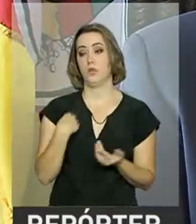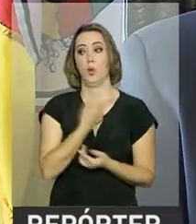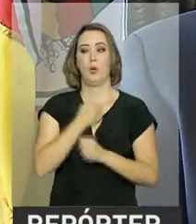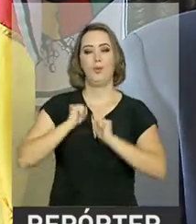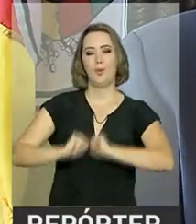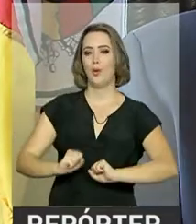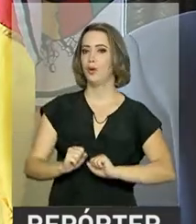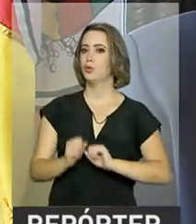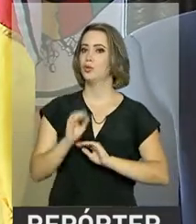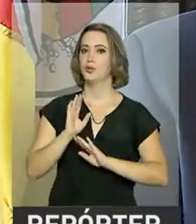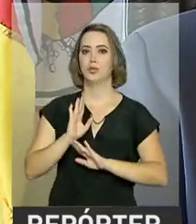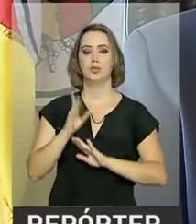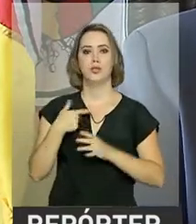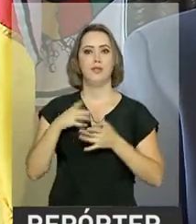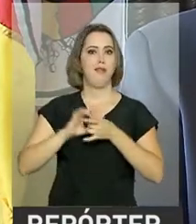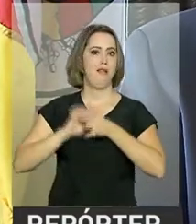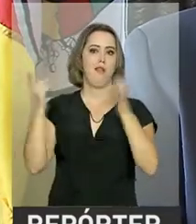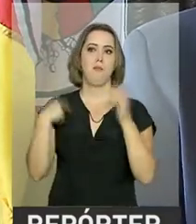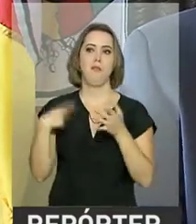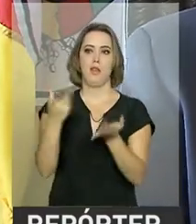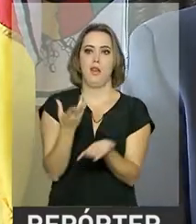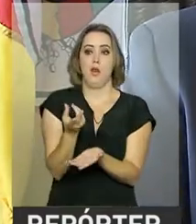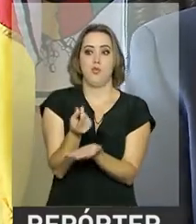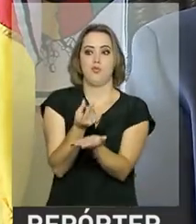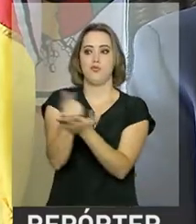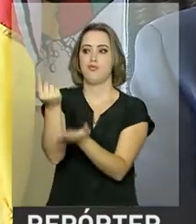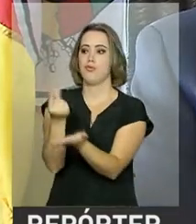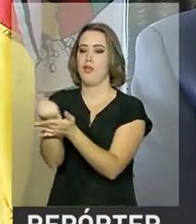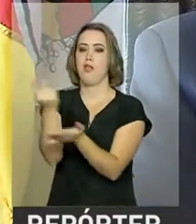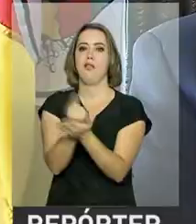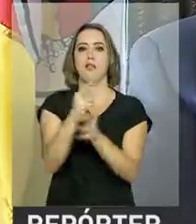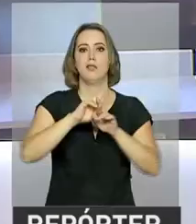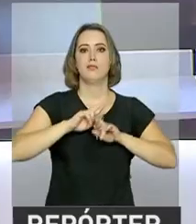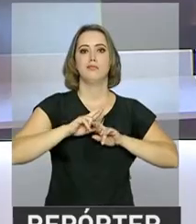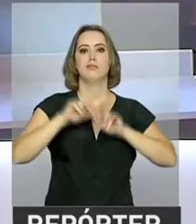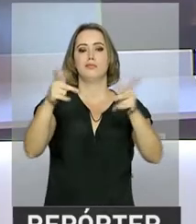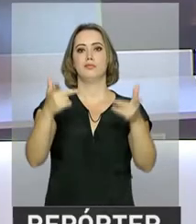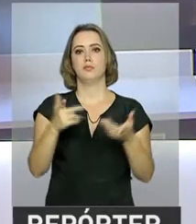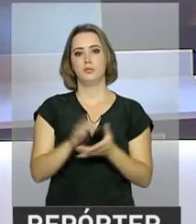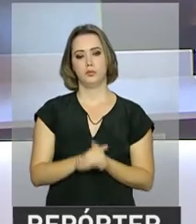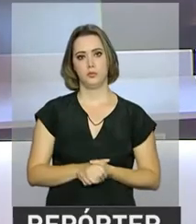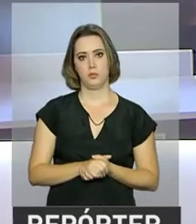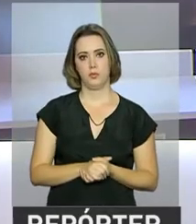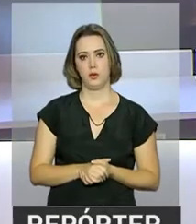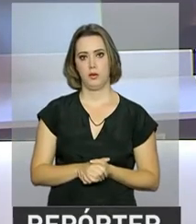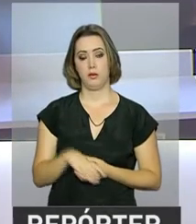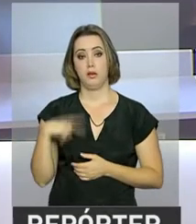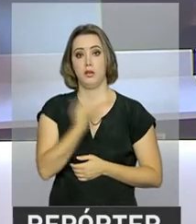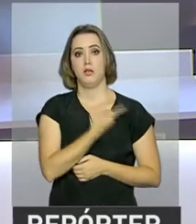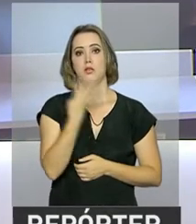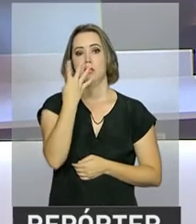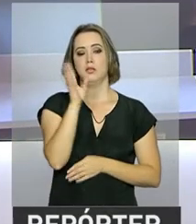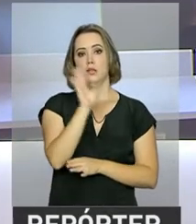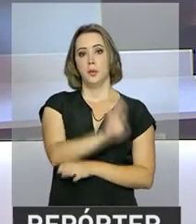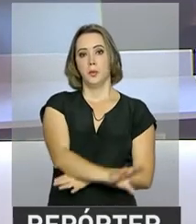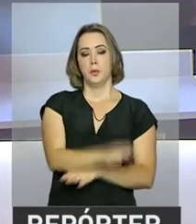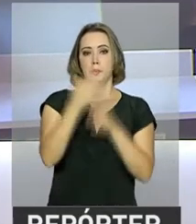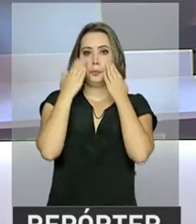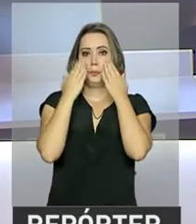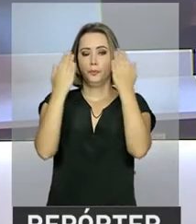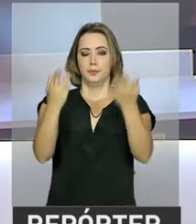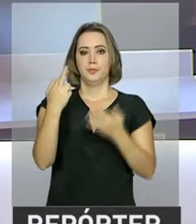para sustentar o crime, para quadrilhas organizadas. Nós